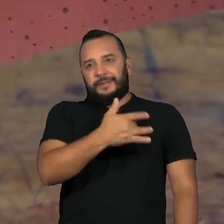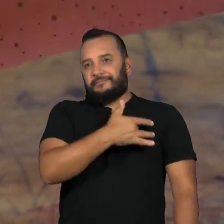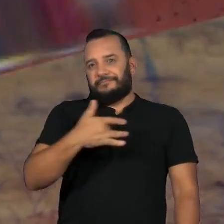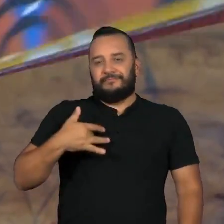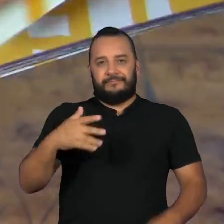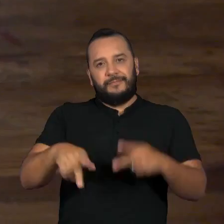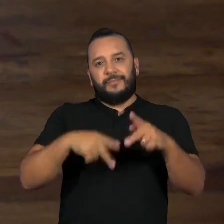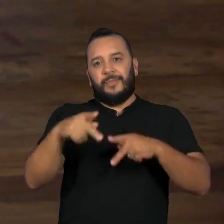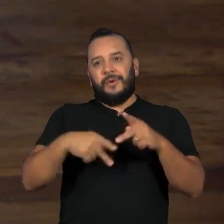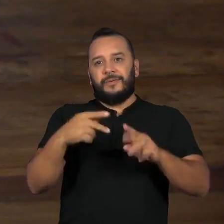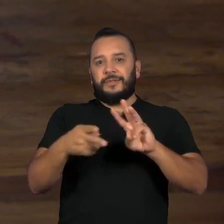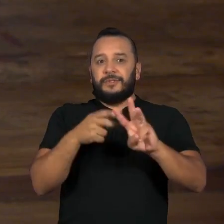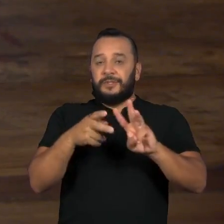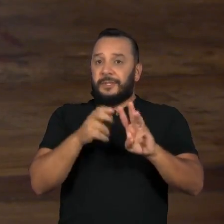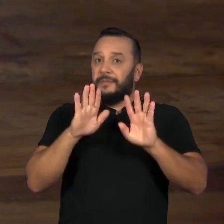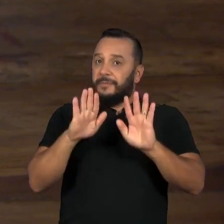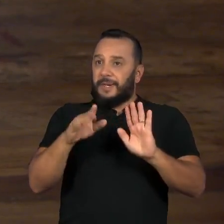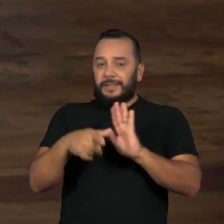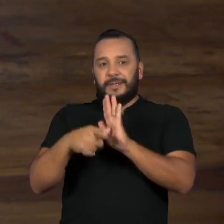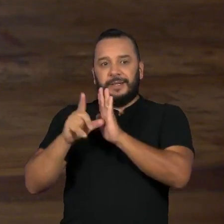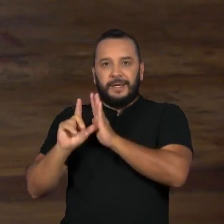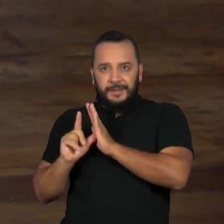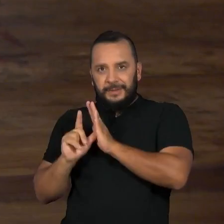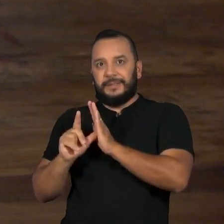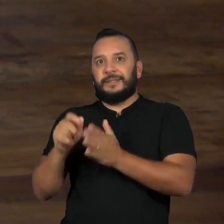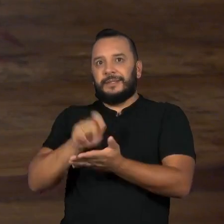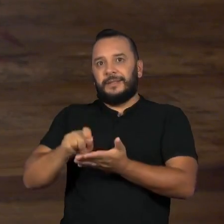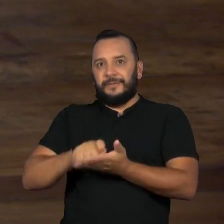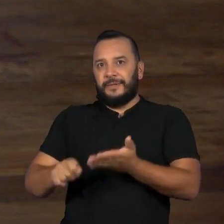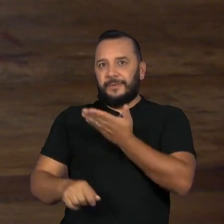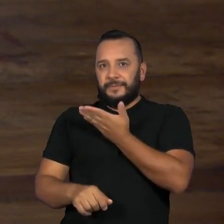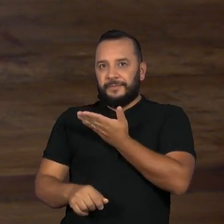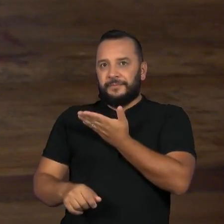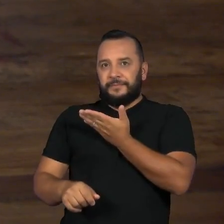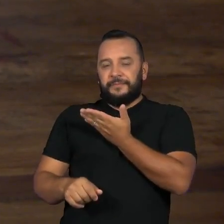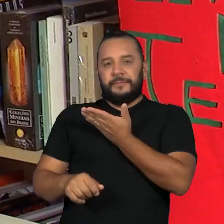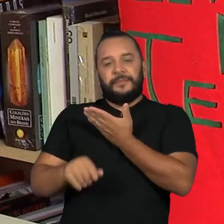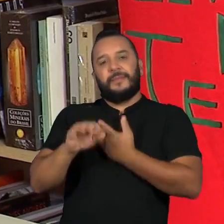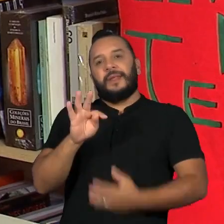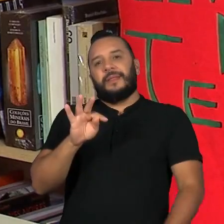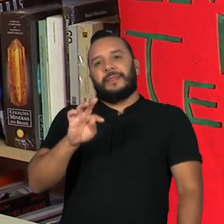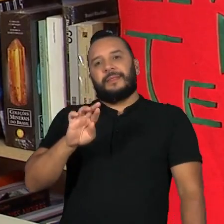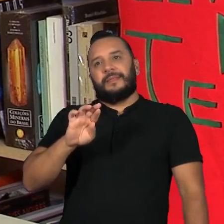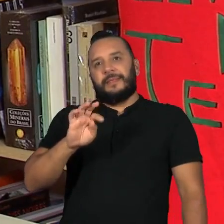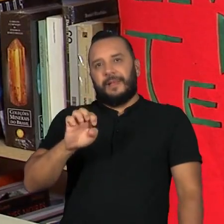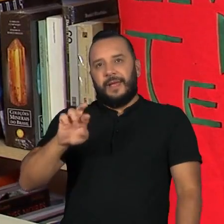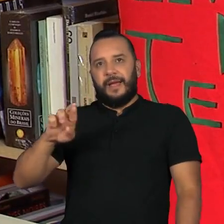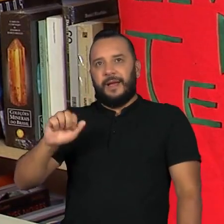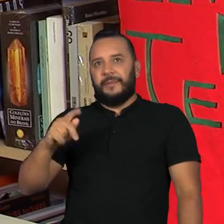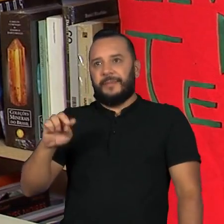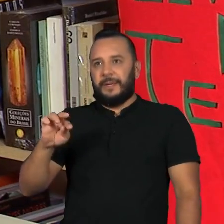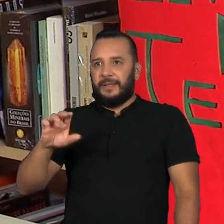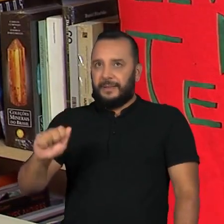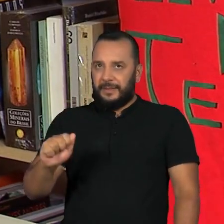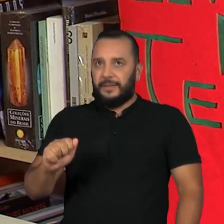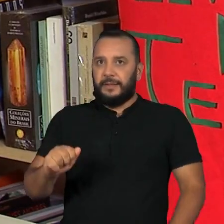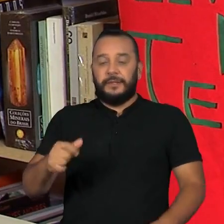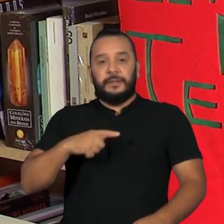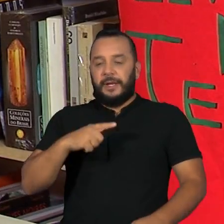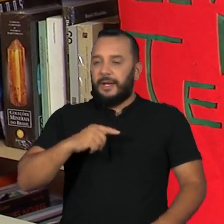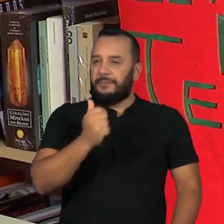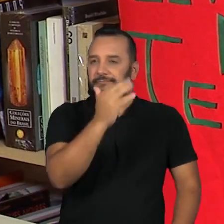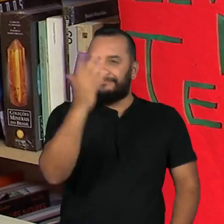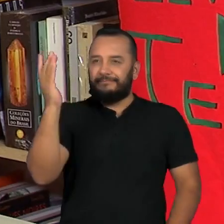povos indígenas. Mas antes, o romance Terra Preta. Na mata, todas as referências se